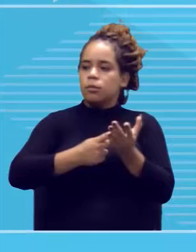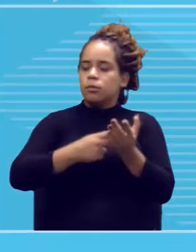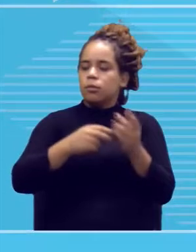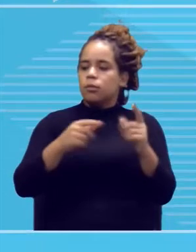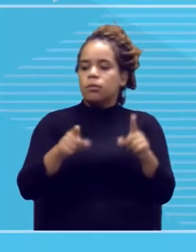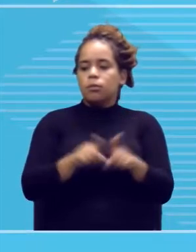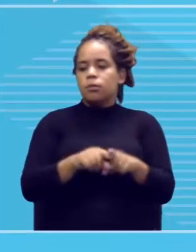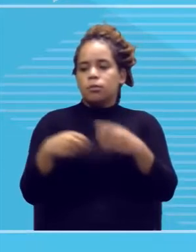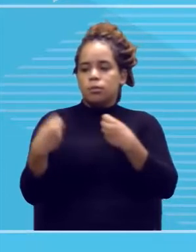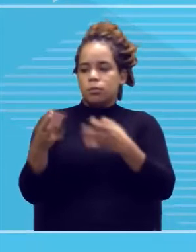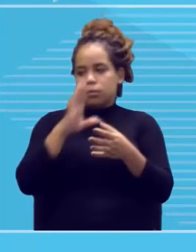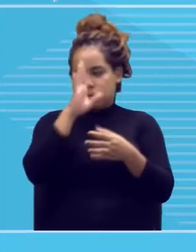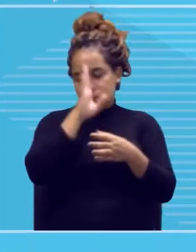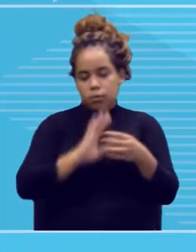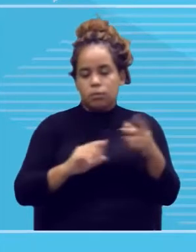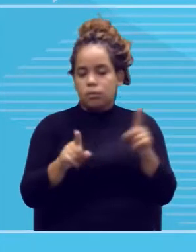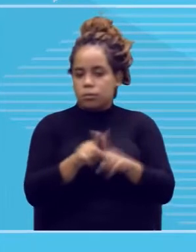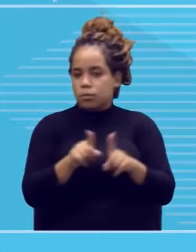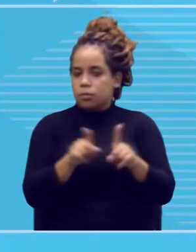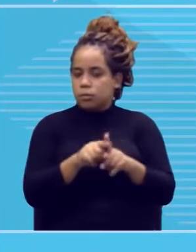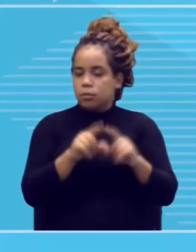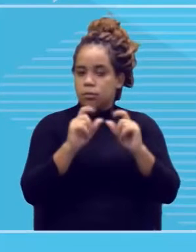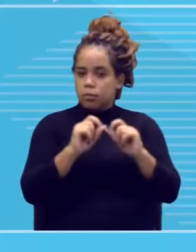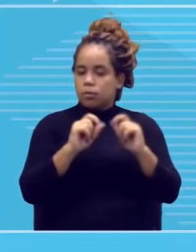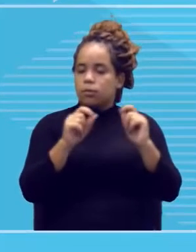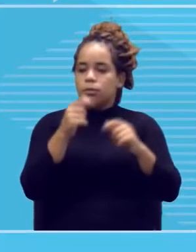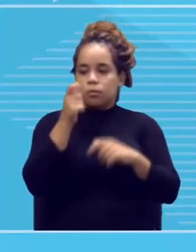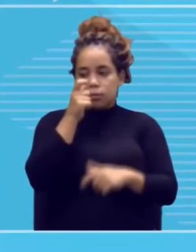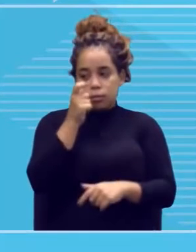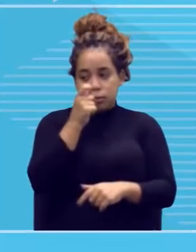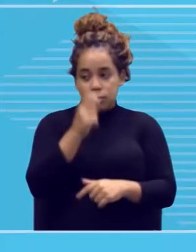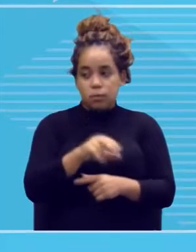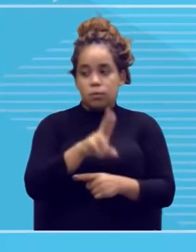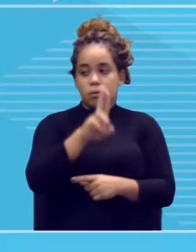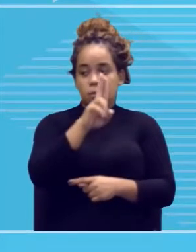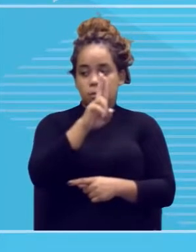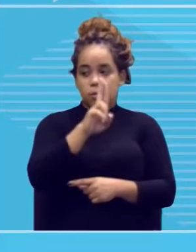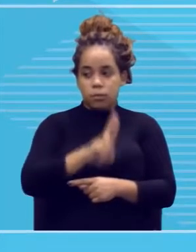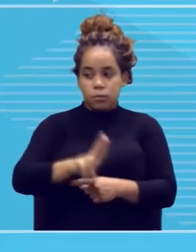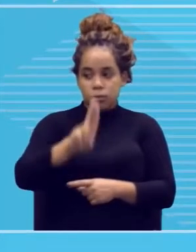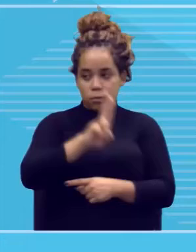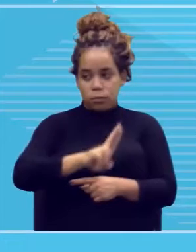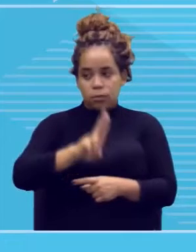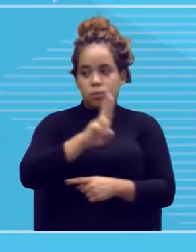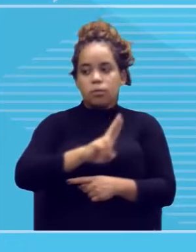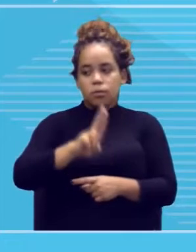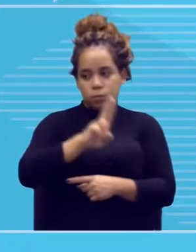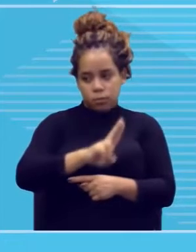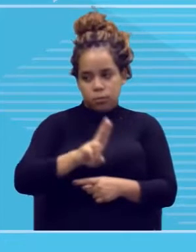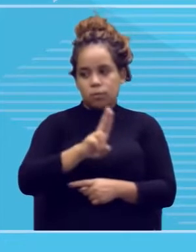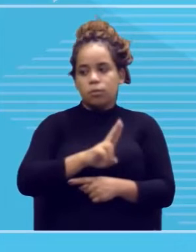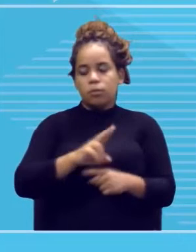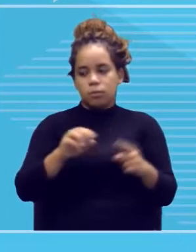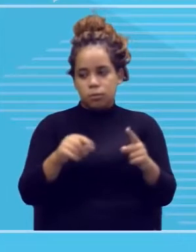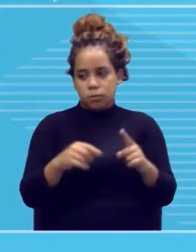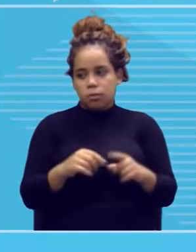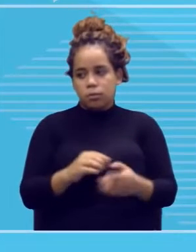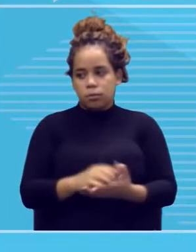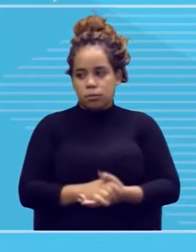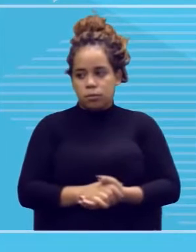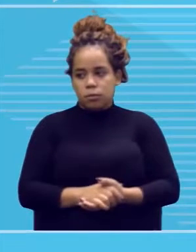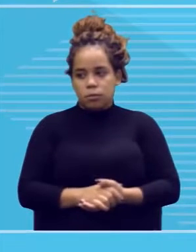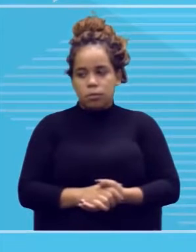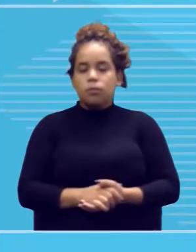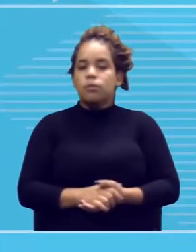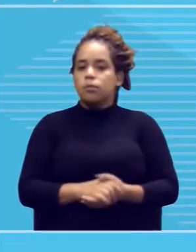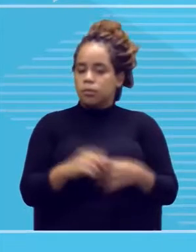modal é até interessante que você coloque o seu uso Então olha só aqui shimeire Plus não ela pode estar